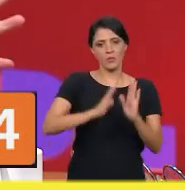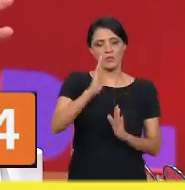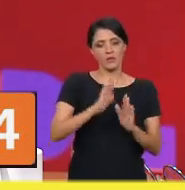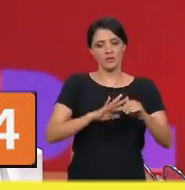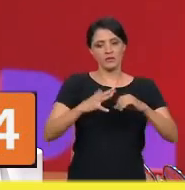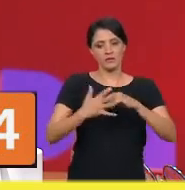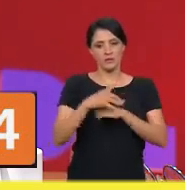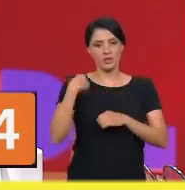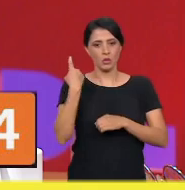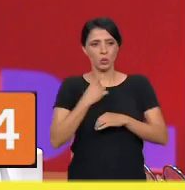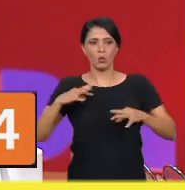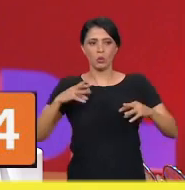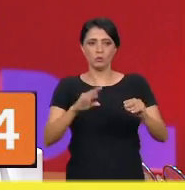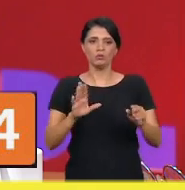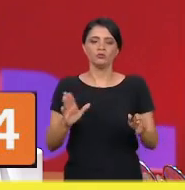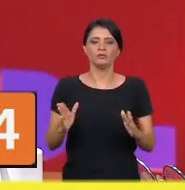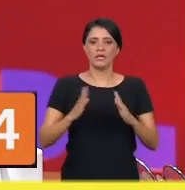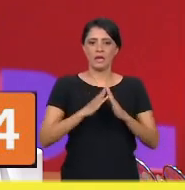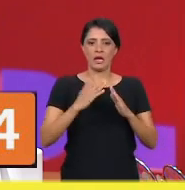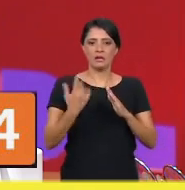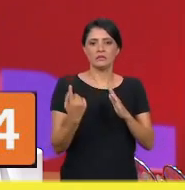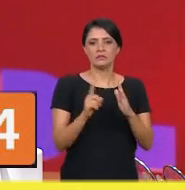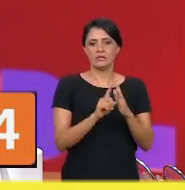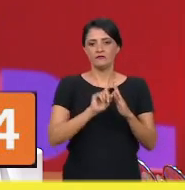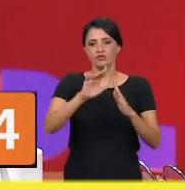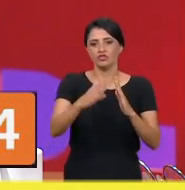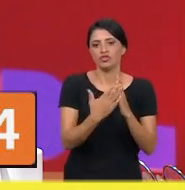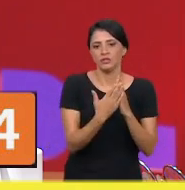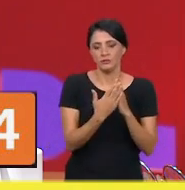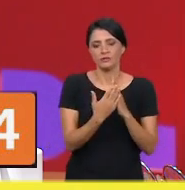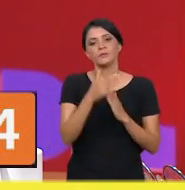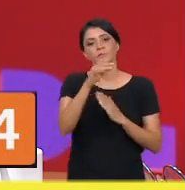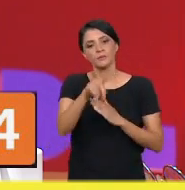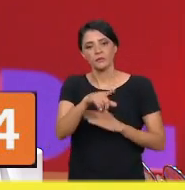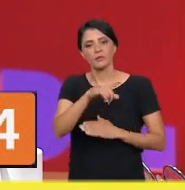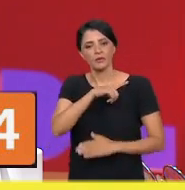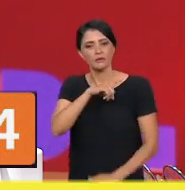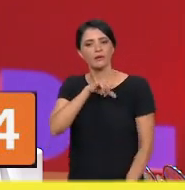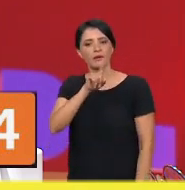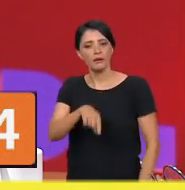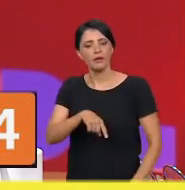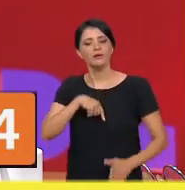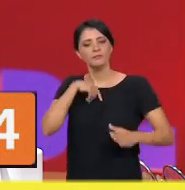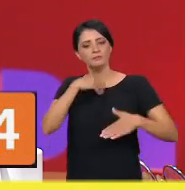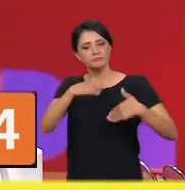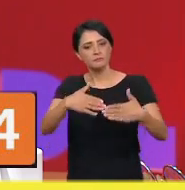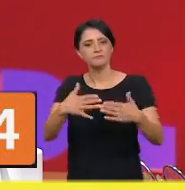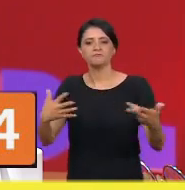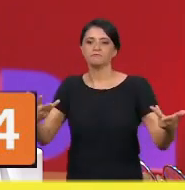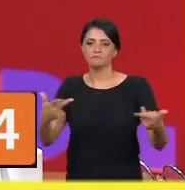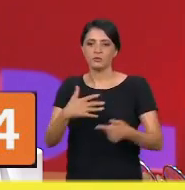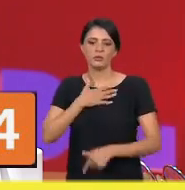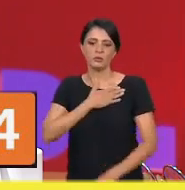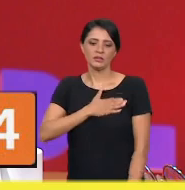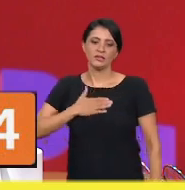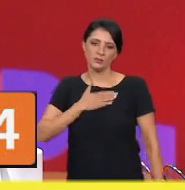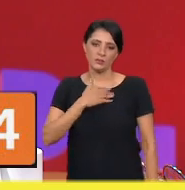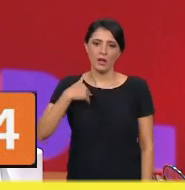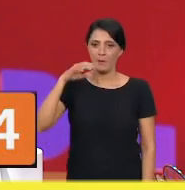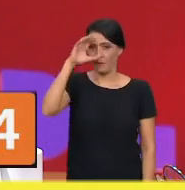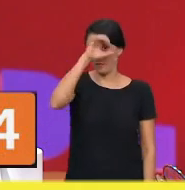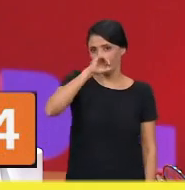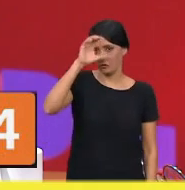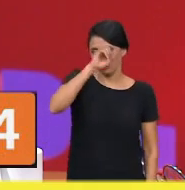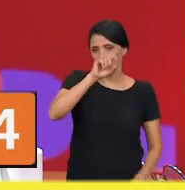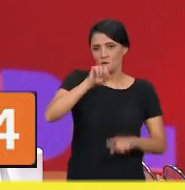mundo trancado dentro de casa. E tem sido uma jornada incrível, porque eu tenho aprendido